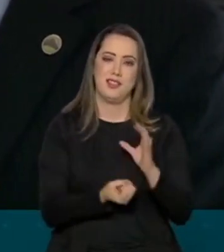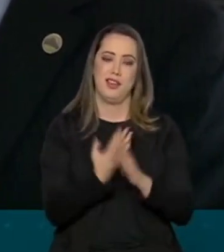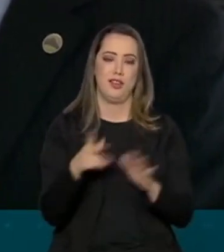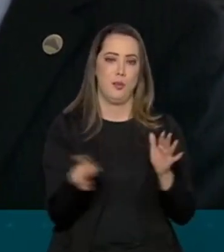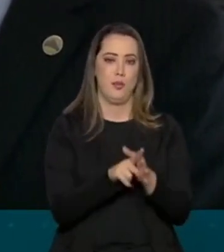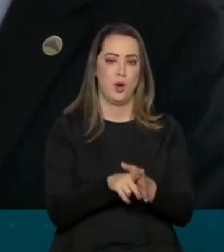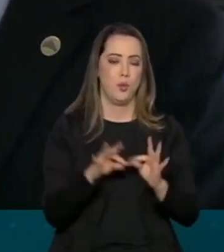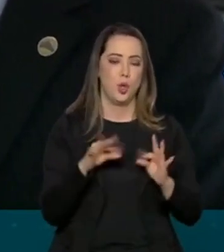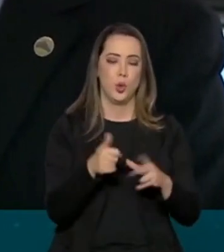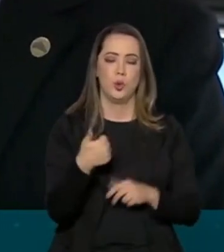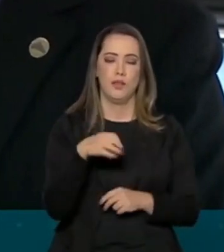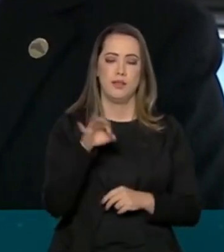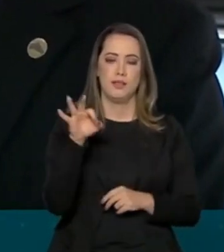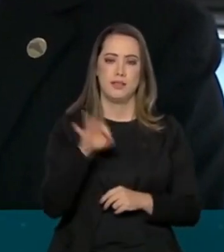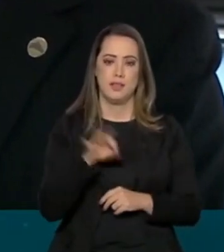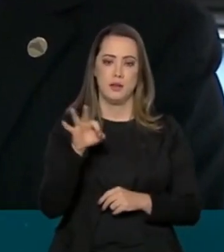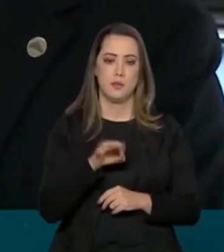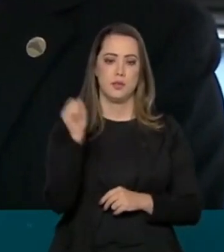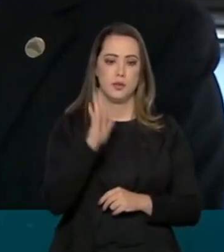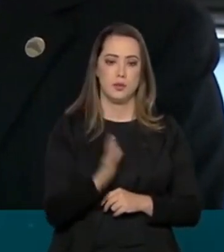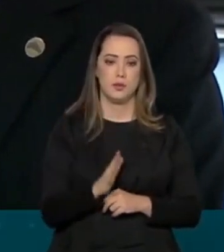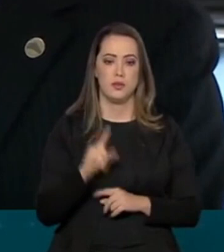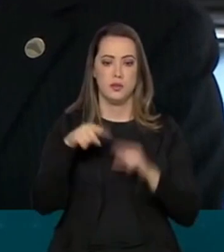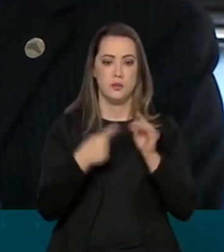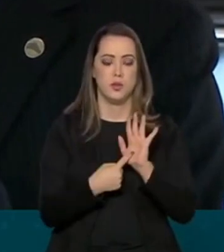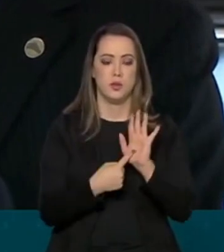vacina. Depois eu passo aqui para quem quiser ver. Oi?